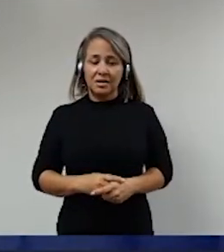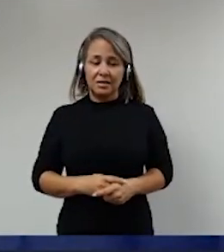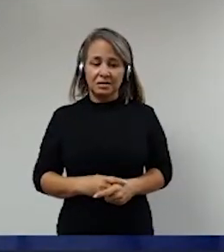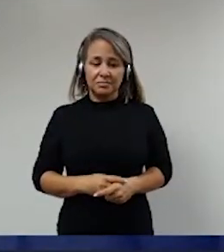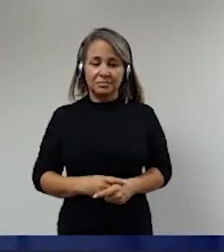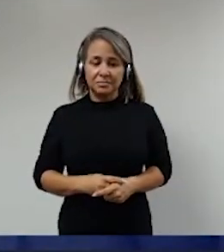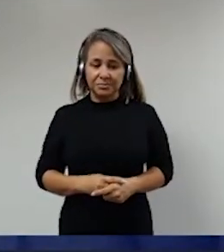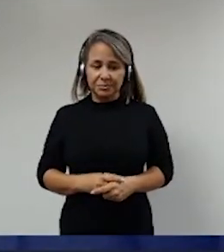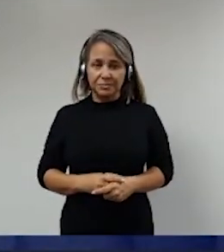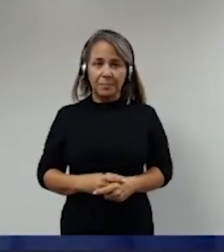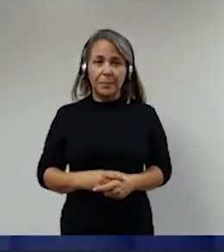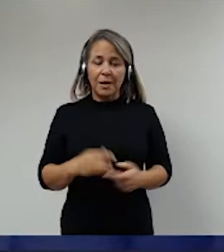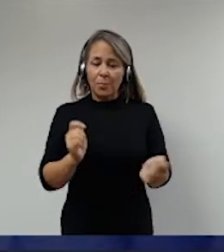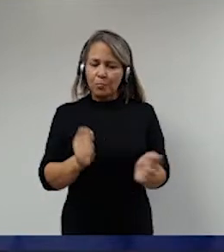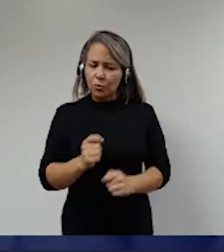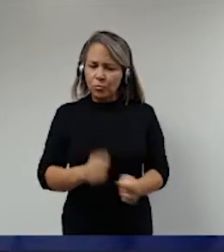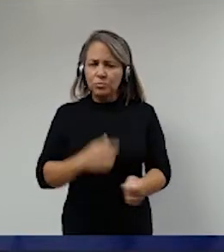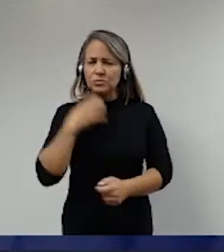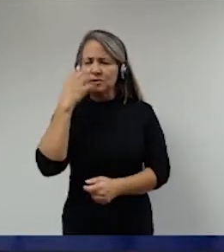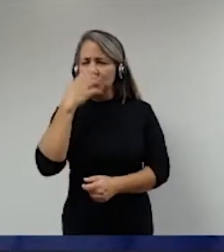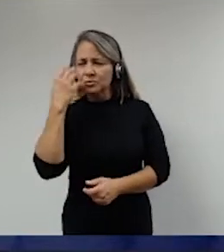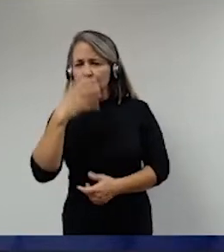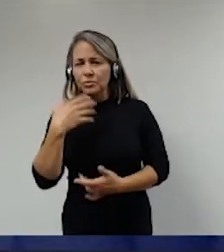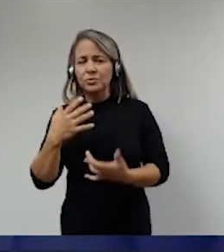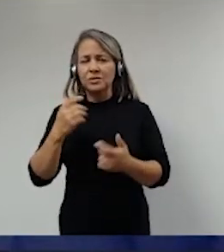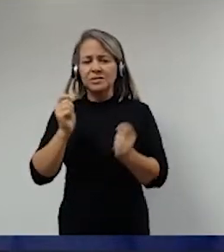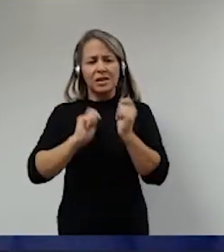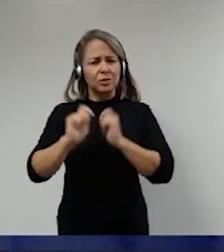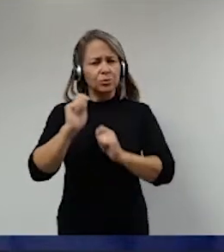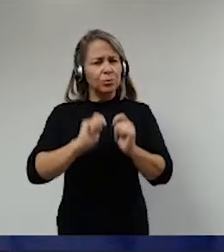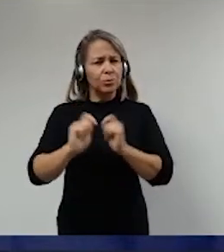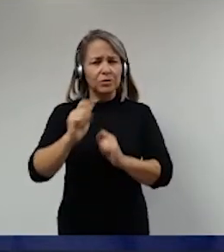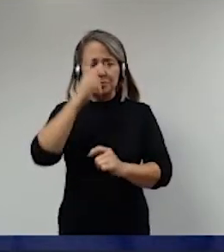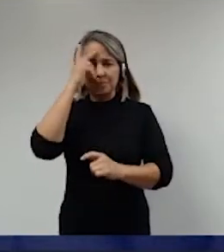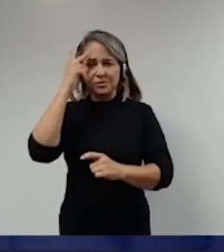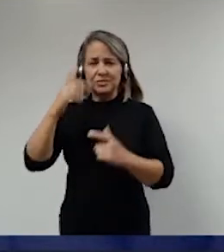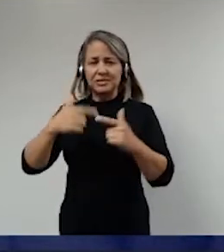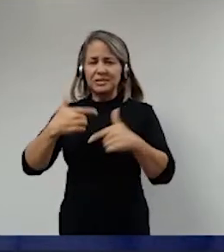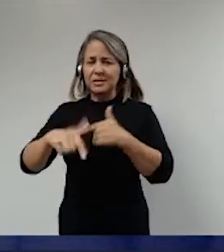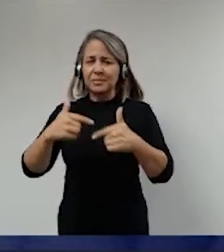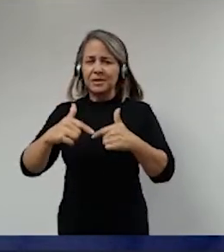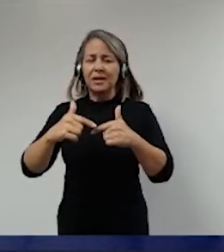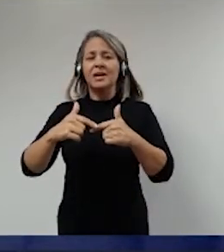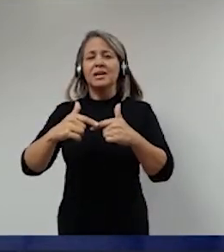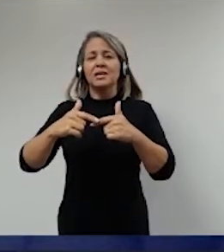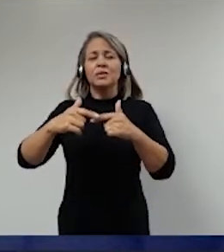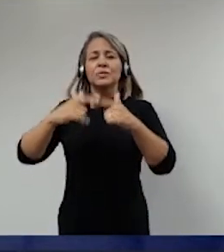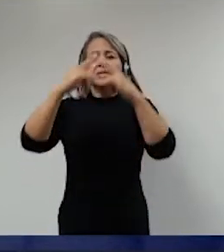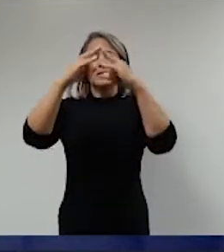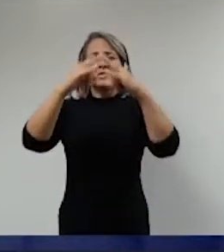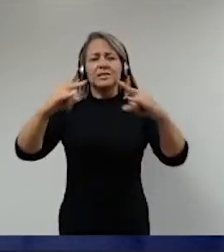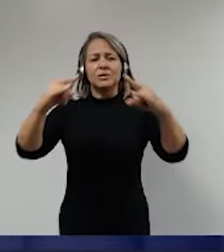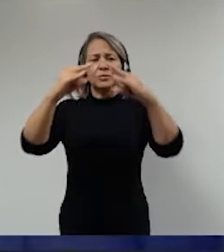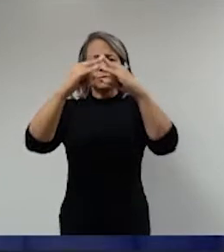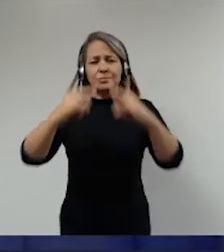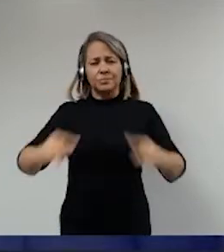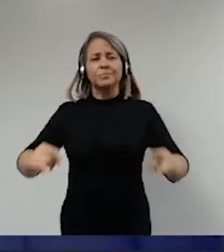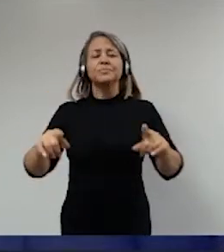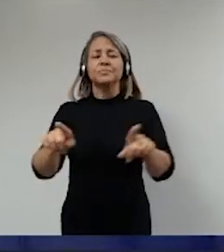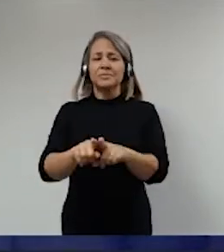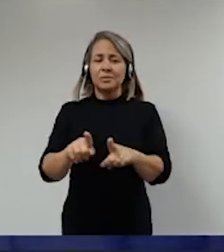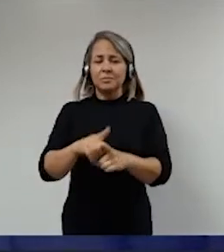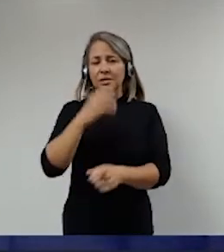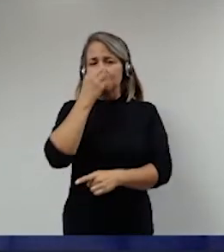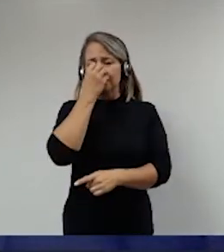Tanto músicos quanto atores, quanto uma série de pessoas de circo, enfim, a gente tem, não é, um